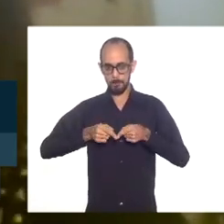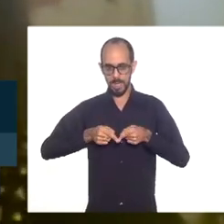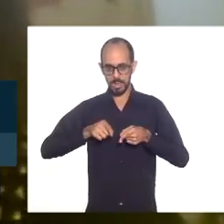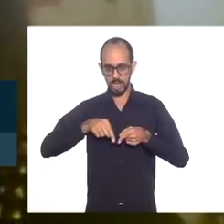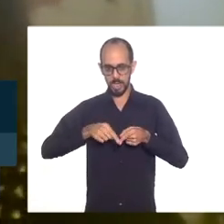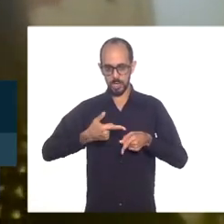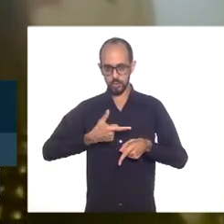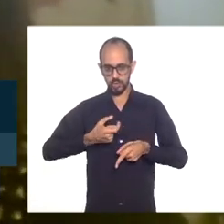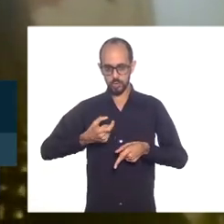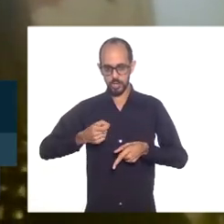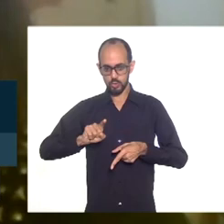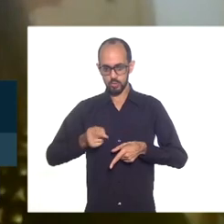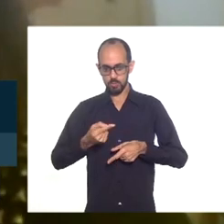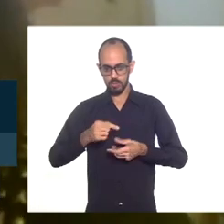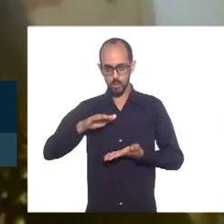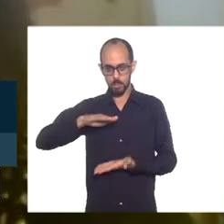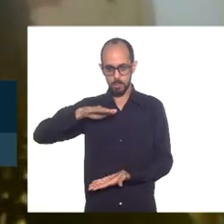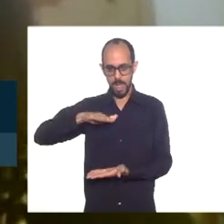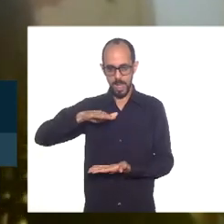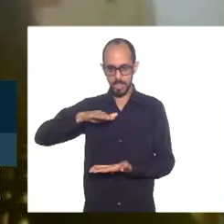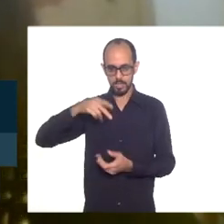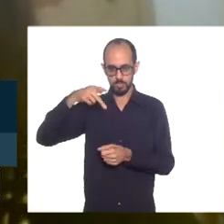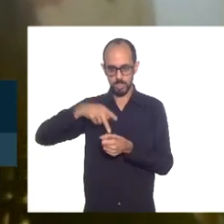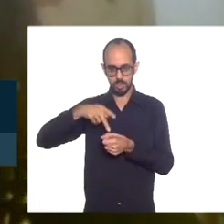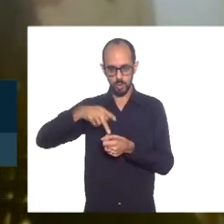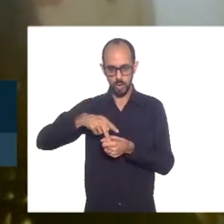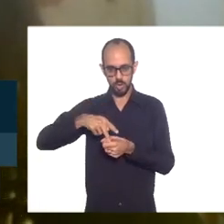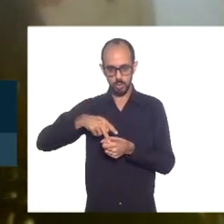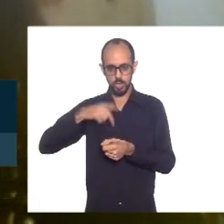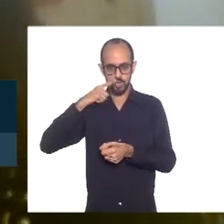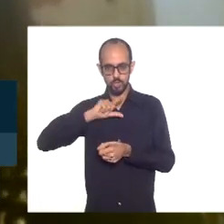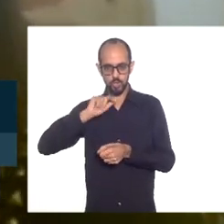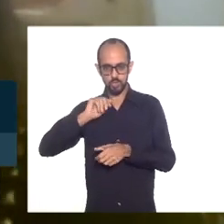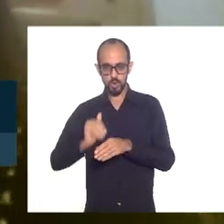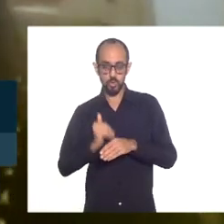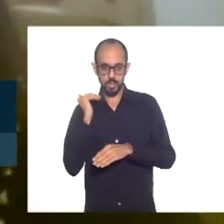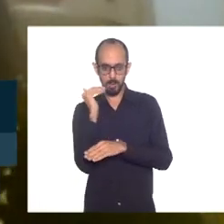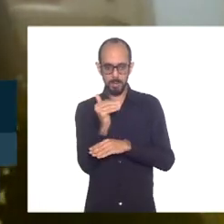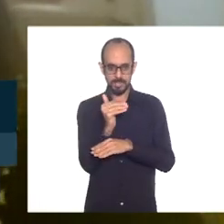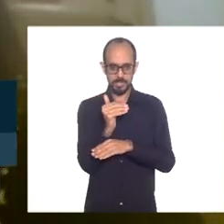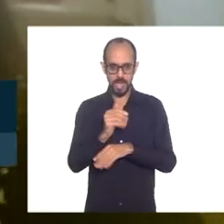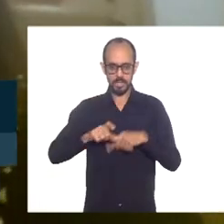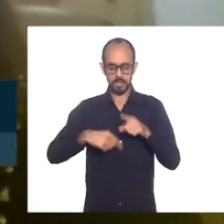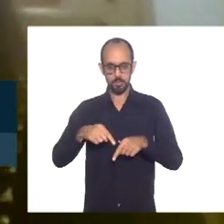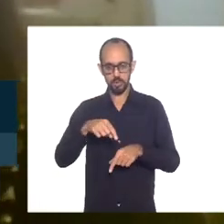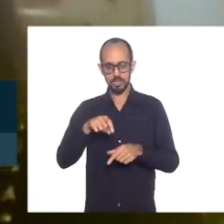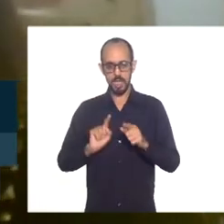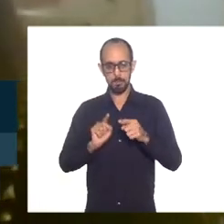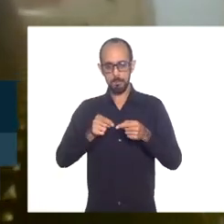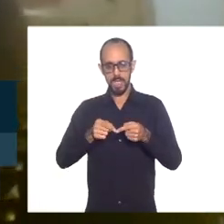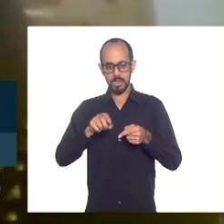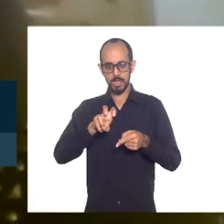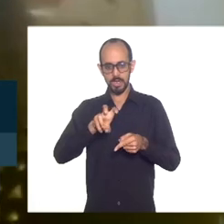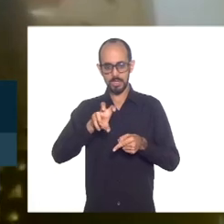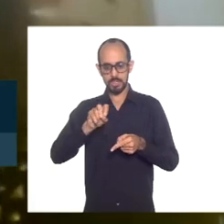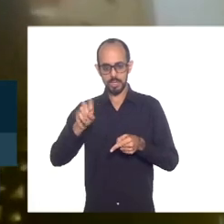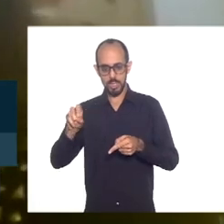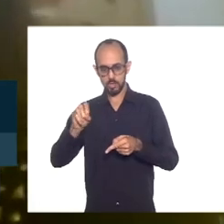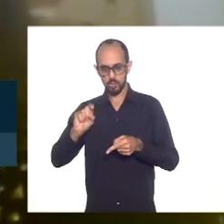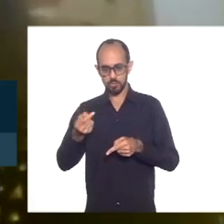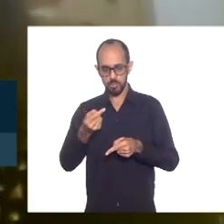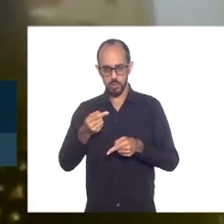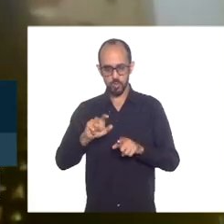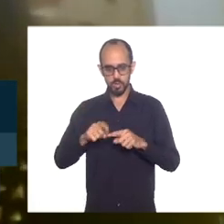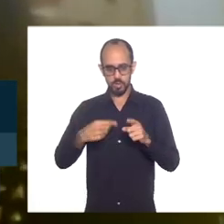mil barris. Né? E nós fomos capazes de ultrapassar os 200, daqui a pouco a meta já era 500, aí apareceu o